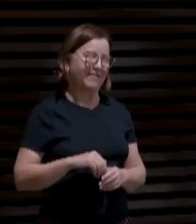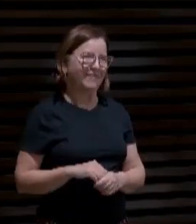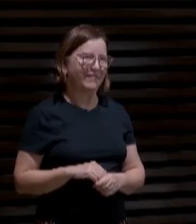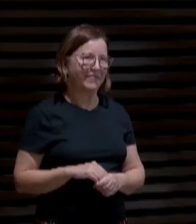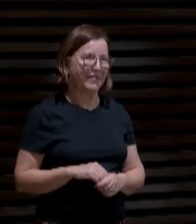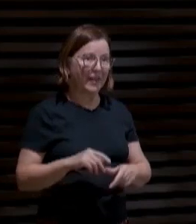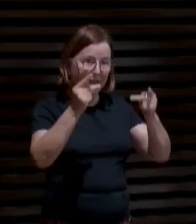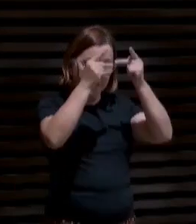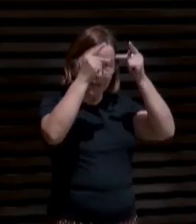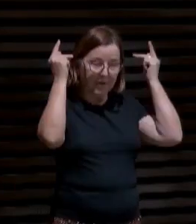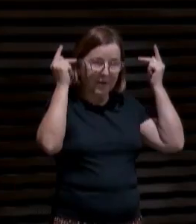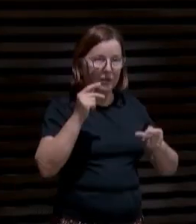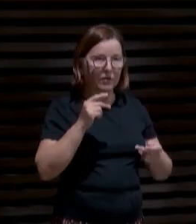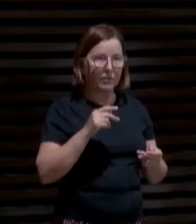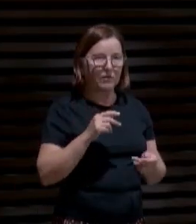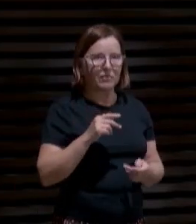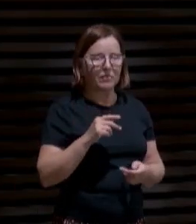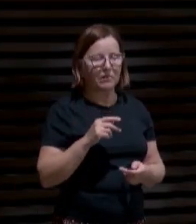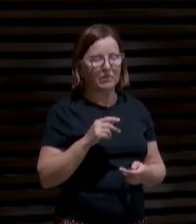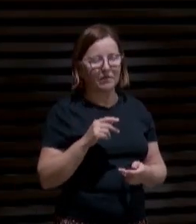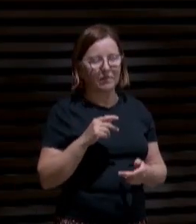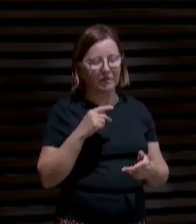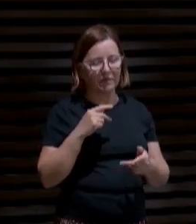Pilatos contesta, verso 31.